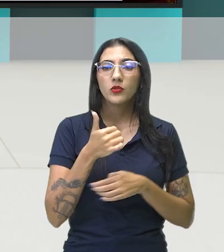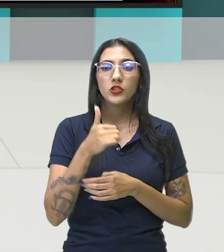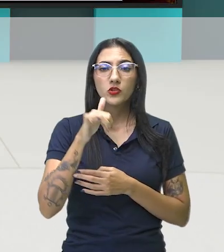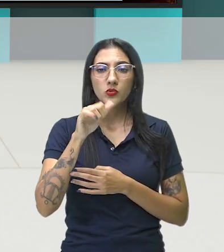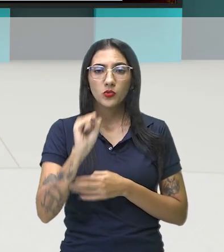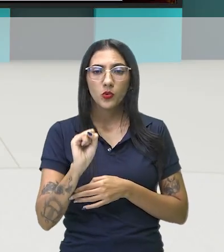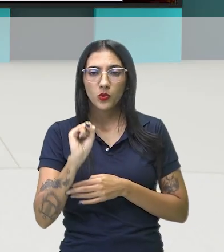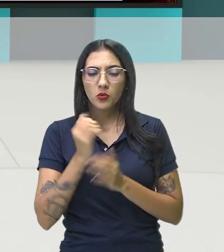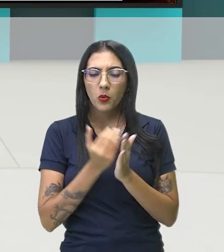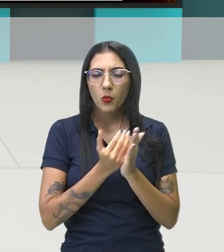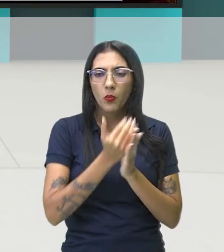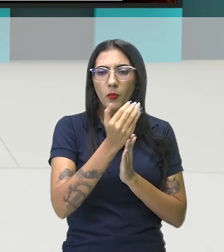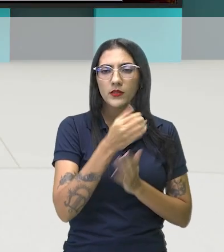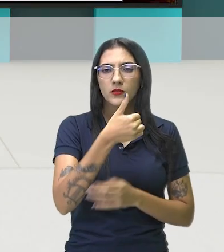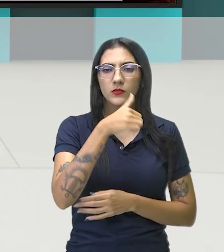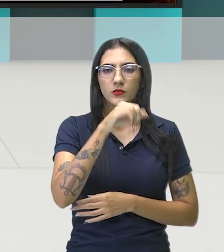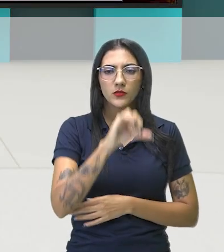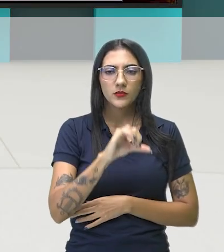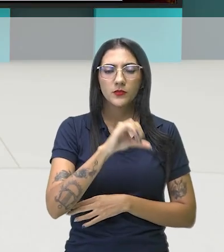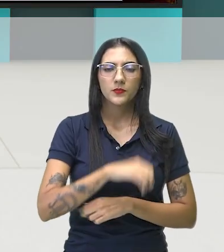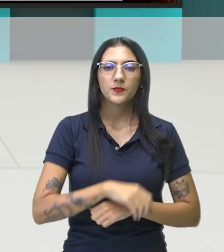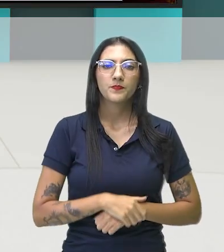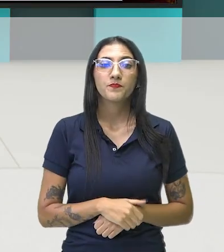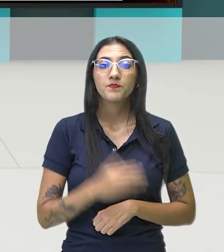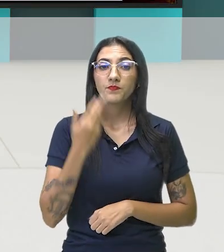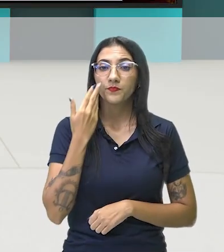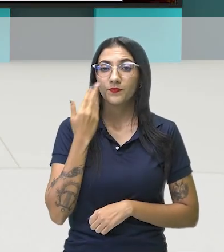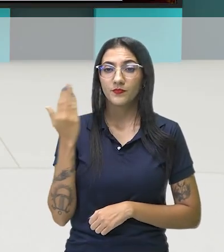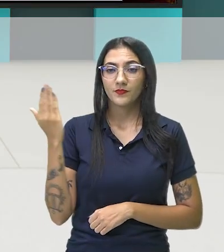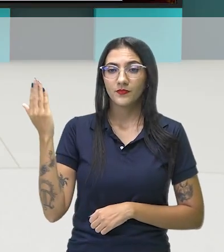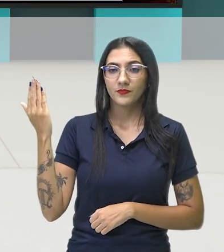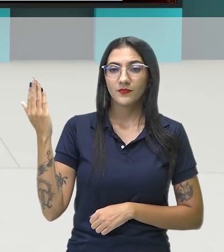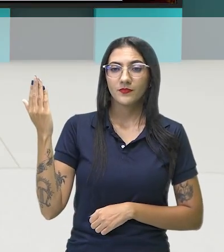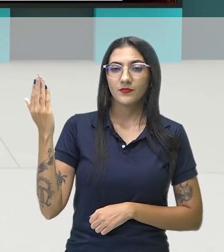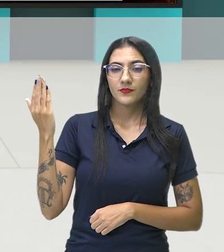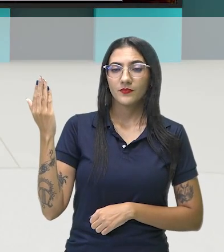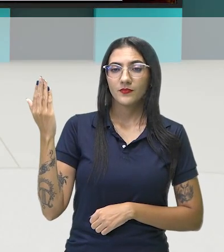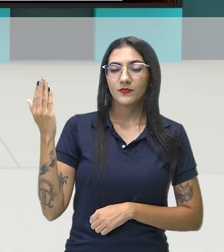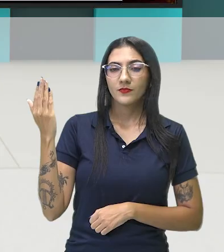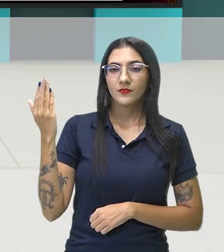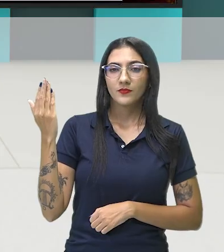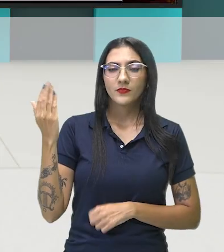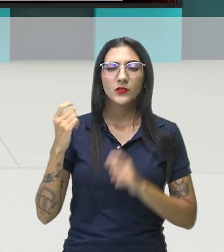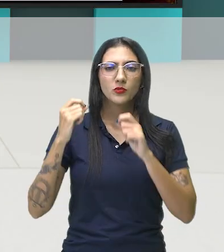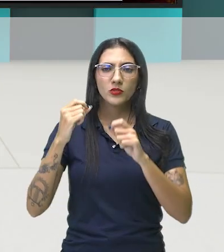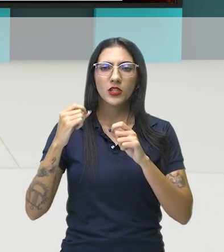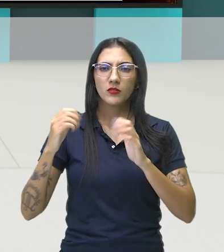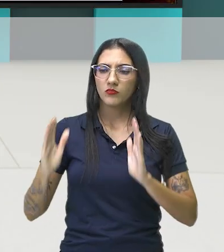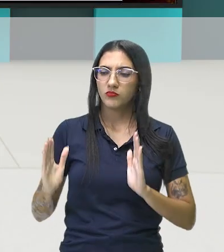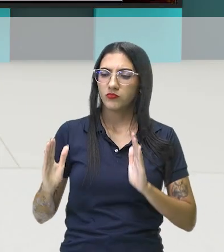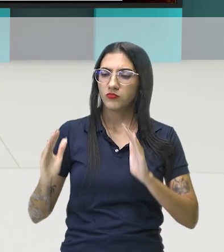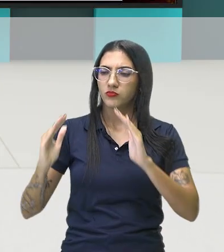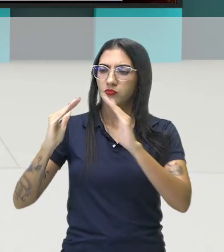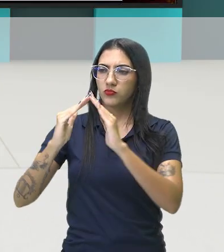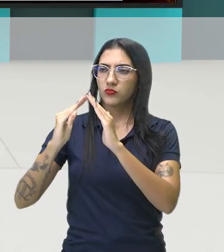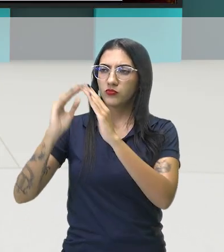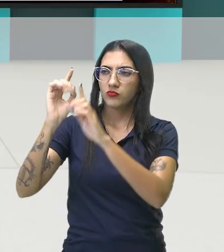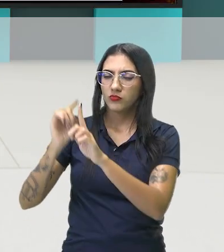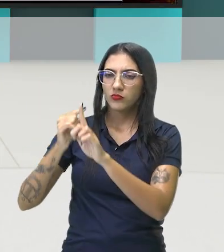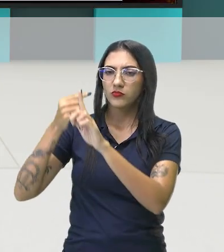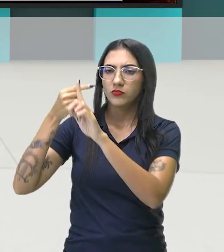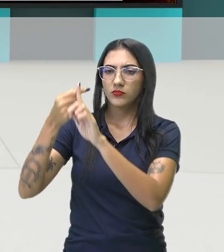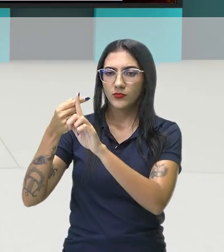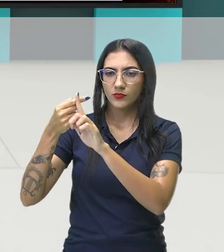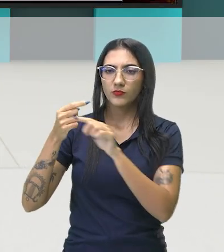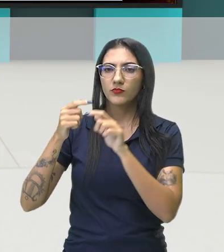e início do século XIX. Essa obra aqui que vocês estão vendo é A Cruz da Montanha, de